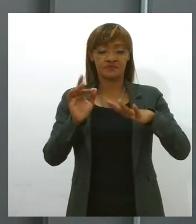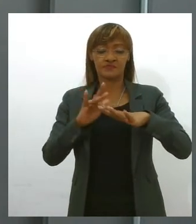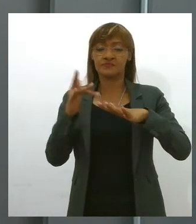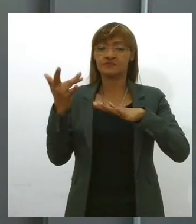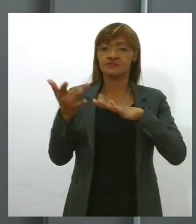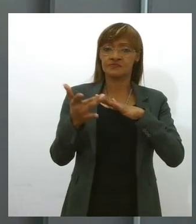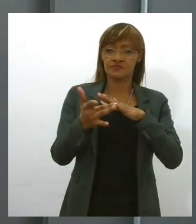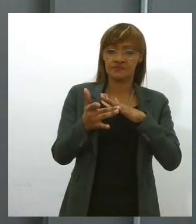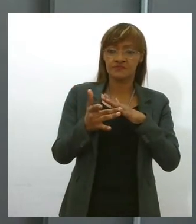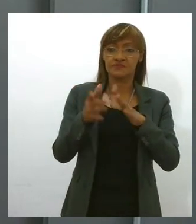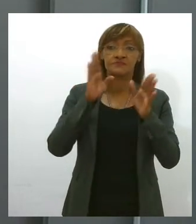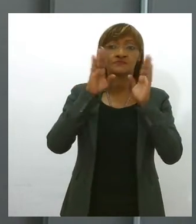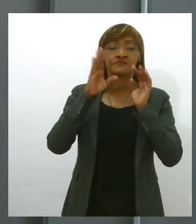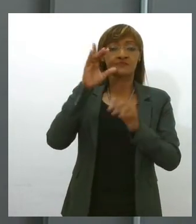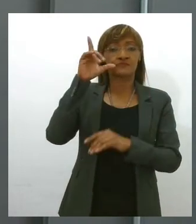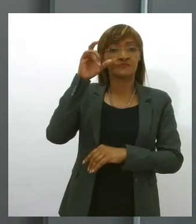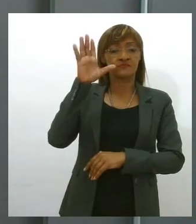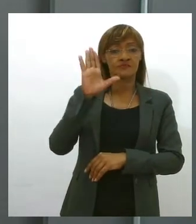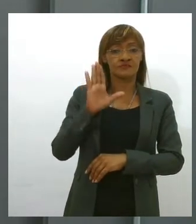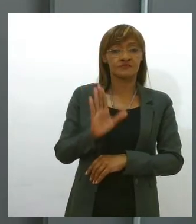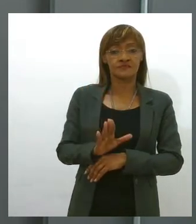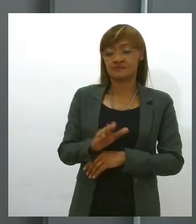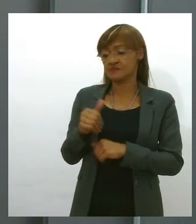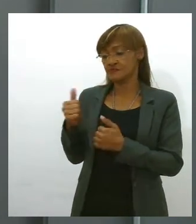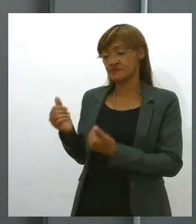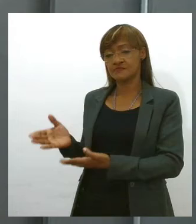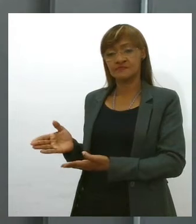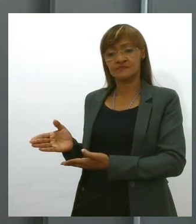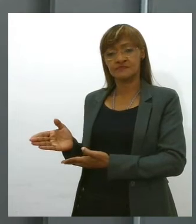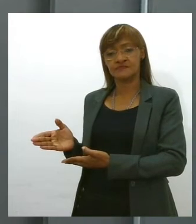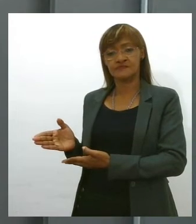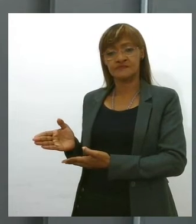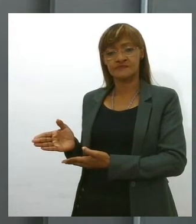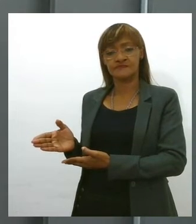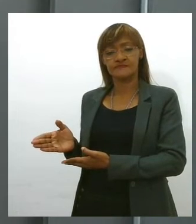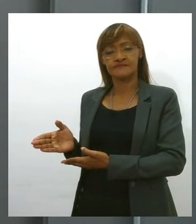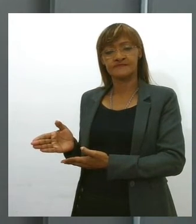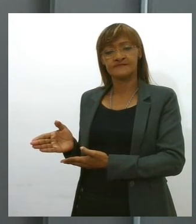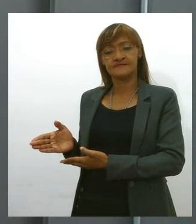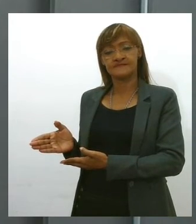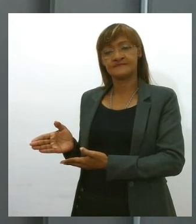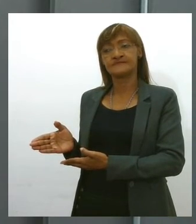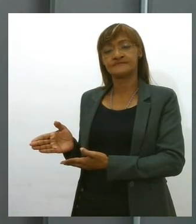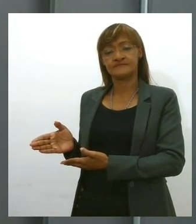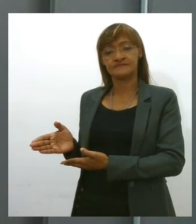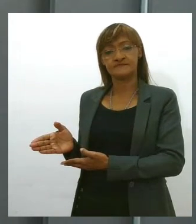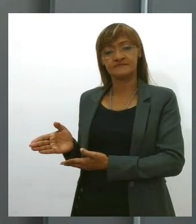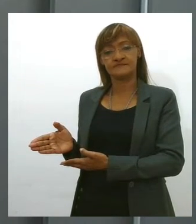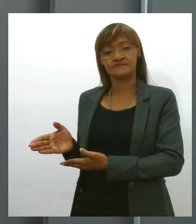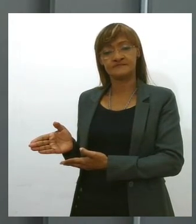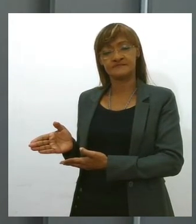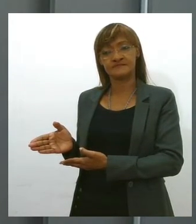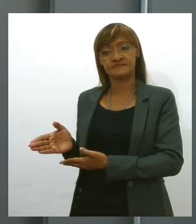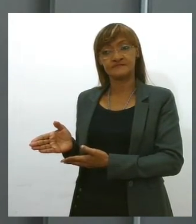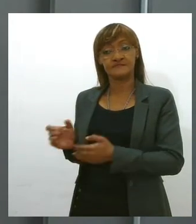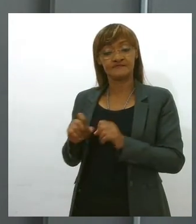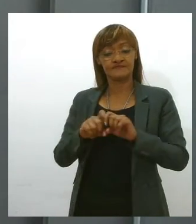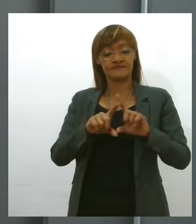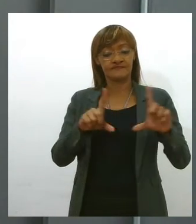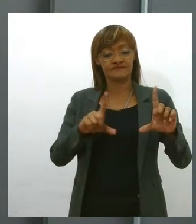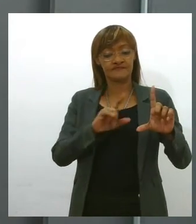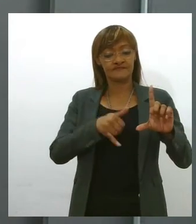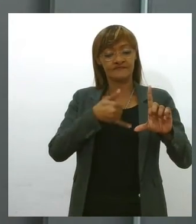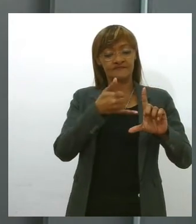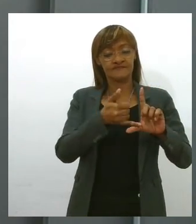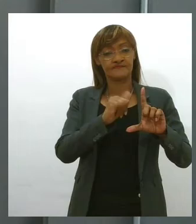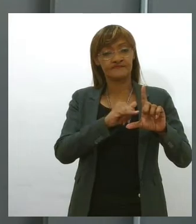Facebook no Instagram rouba TV alese 5.2 são Twitter@TV alese Apple sua câmera do seu celular para o QR Code aqui no canto